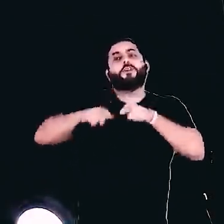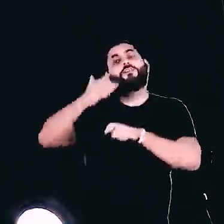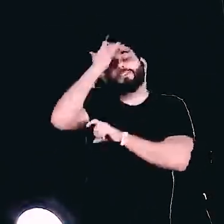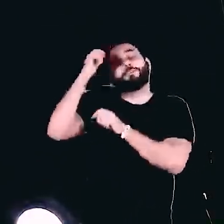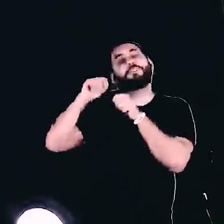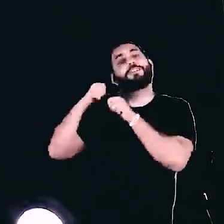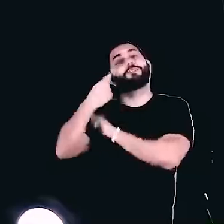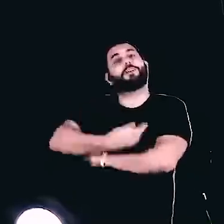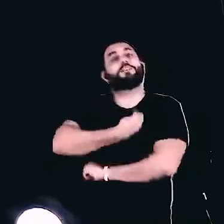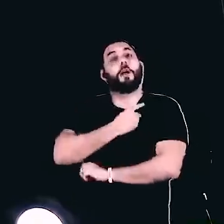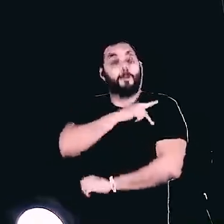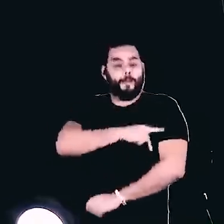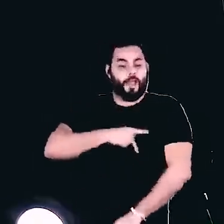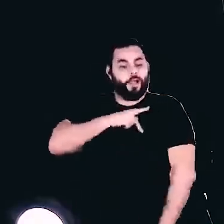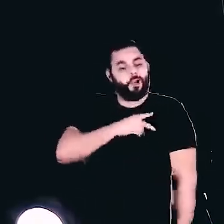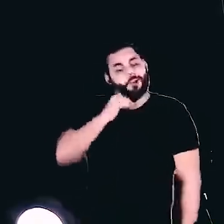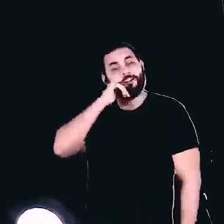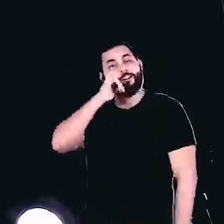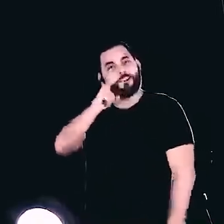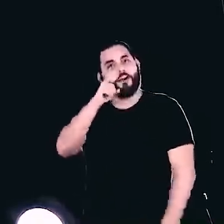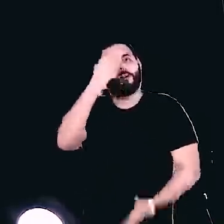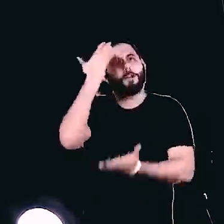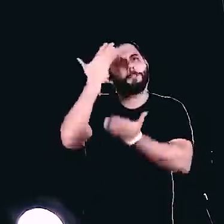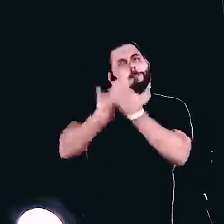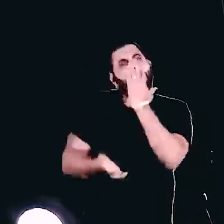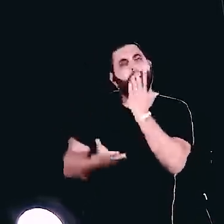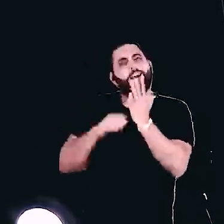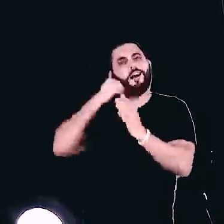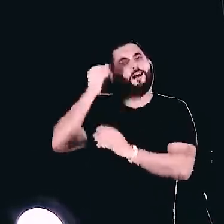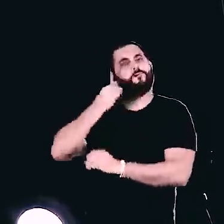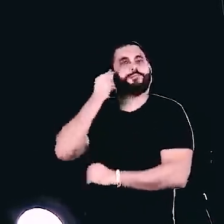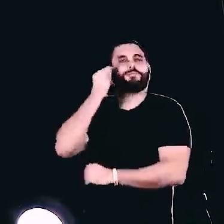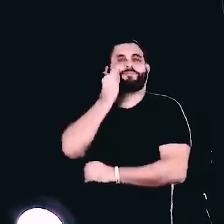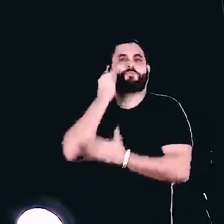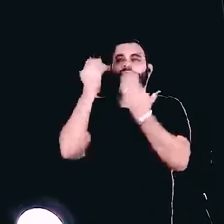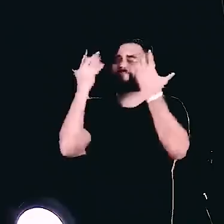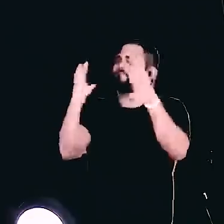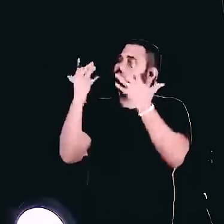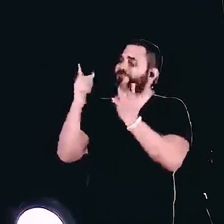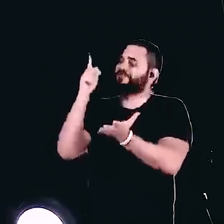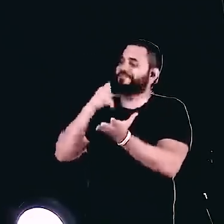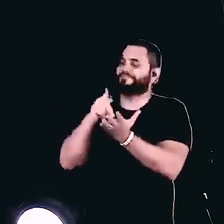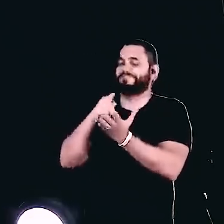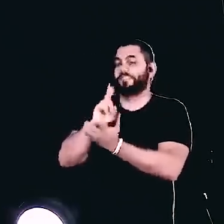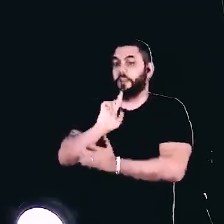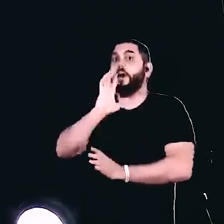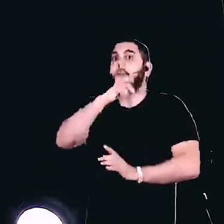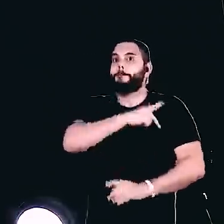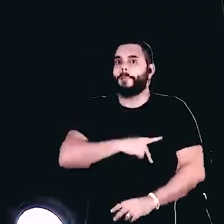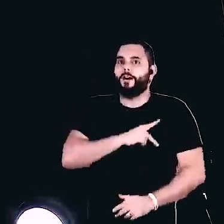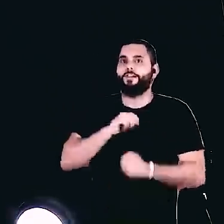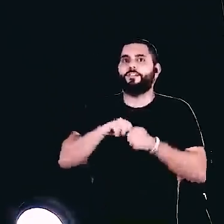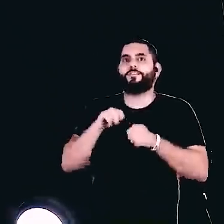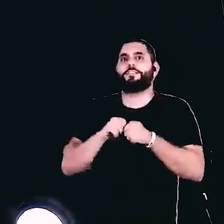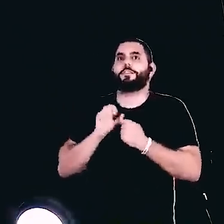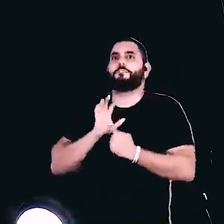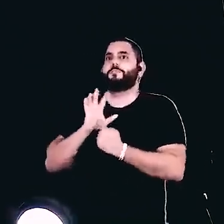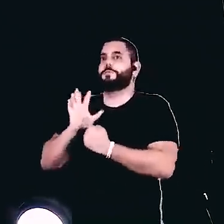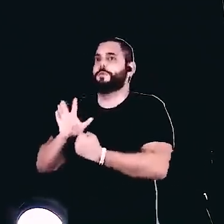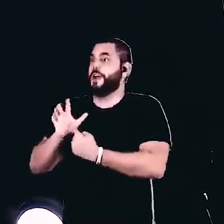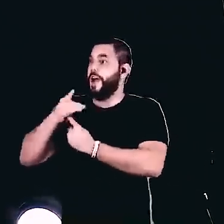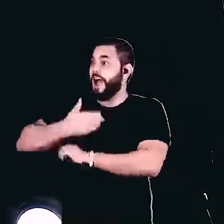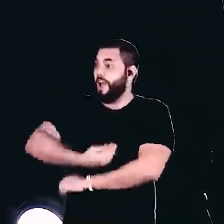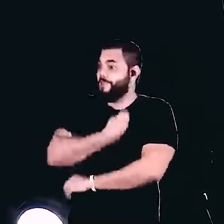redor? Paulo estava nos ensinando, nunca perca a oportunidade de elogiar sinceramente as pessoas. Ele fez isso, ele destacou a vida fiel